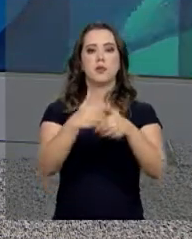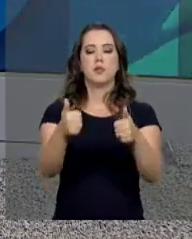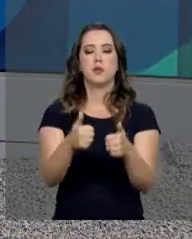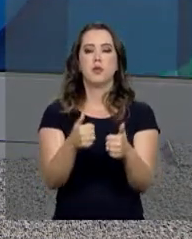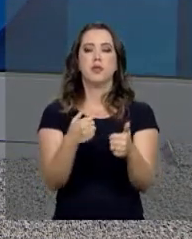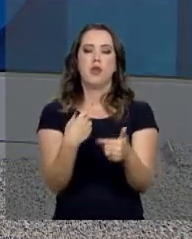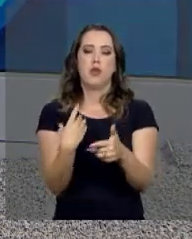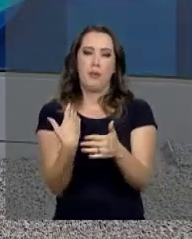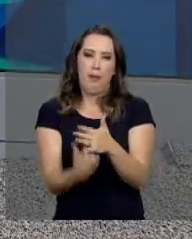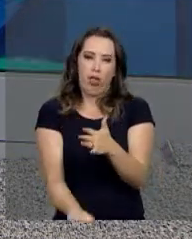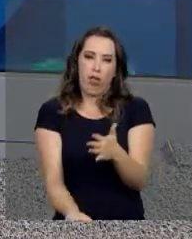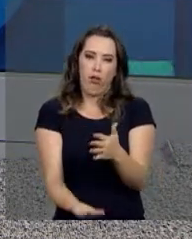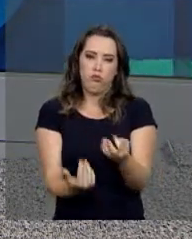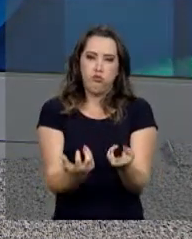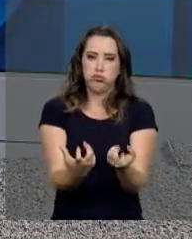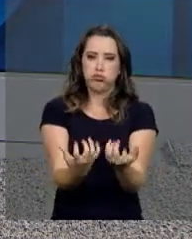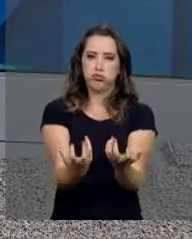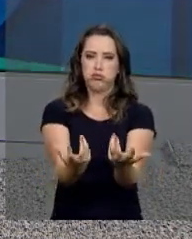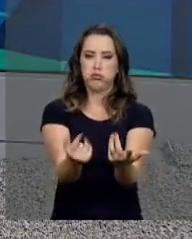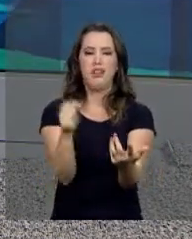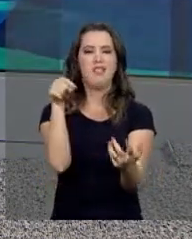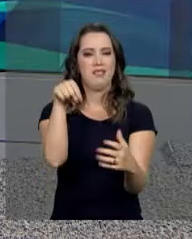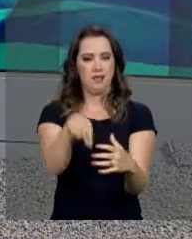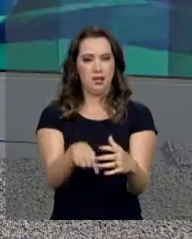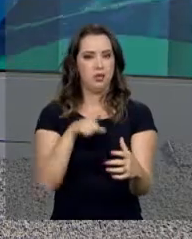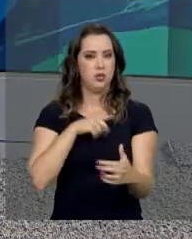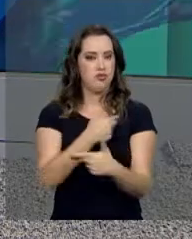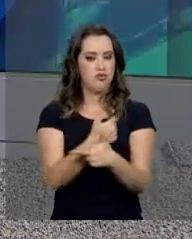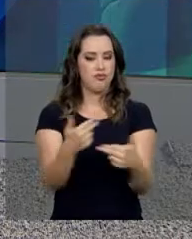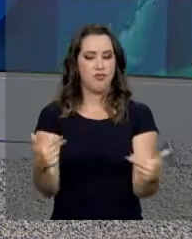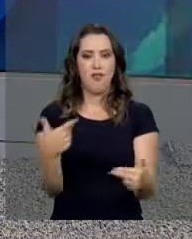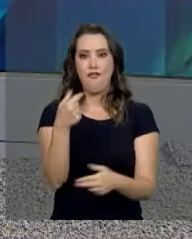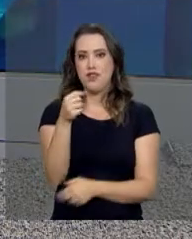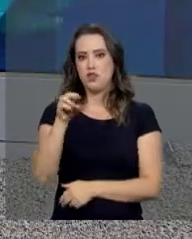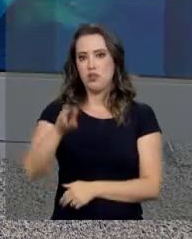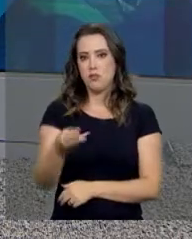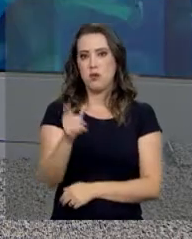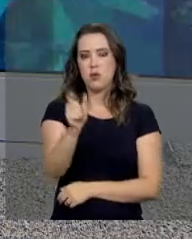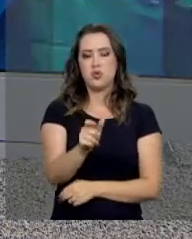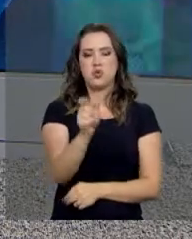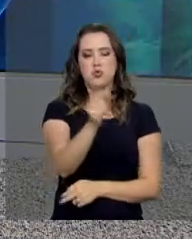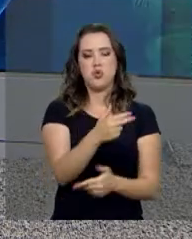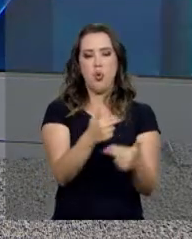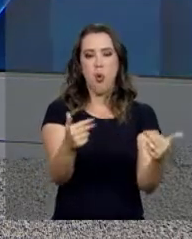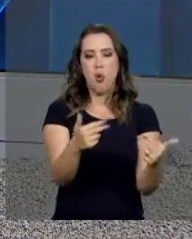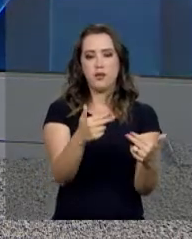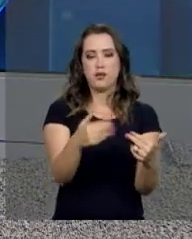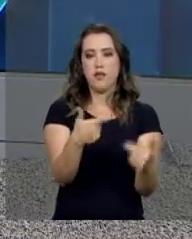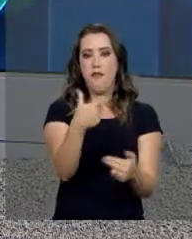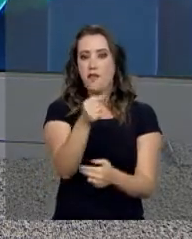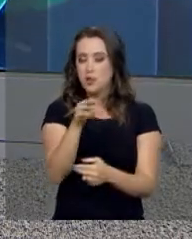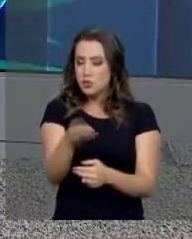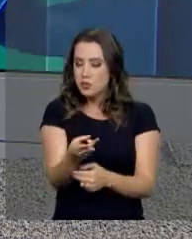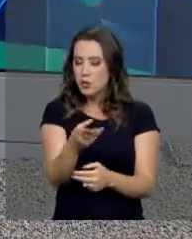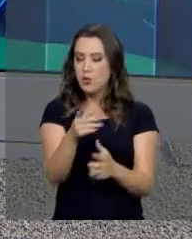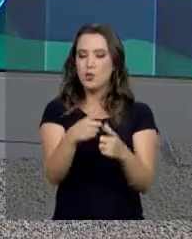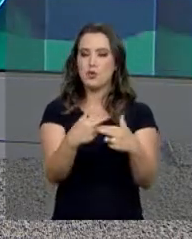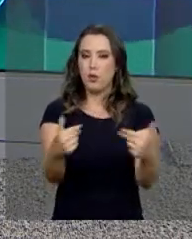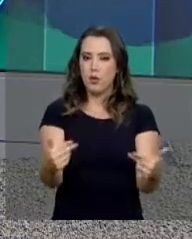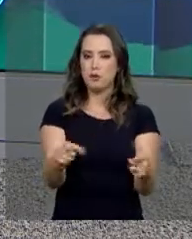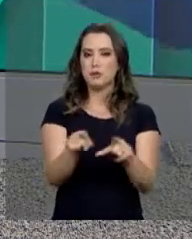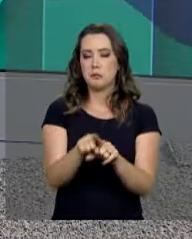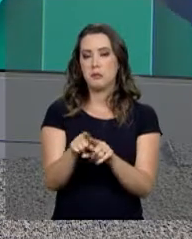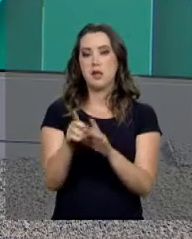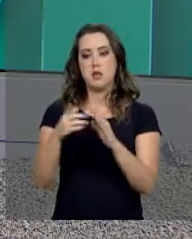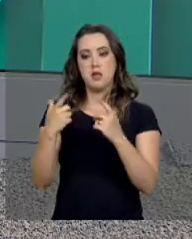fogo o museu abrigava um vasto acervo com mais de 20 milhões de itens e serviu de residência da família real portuguesa em